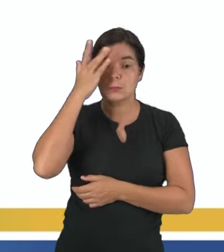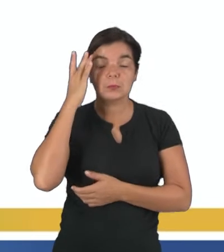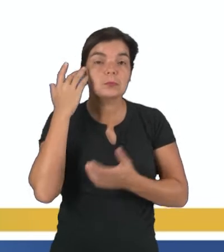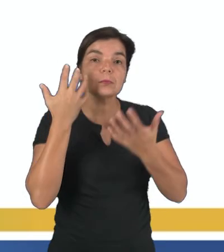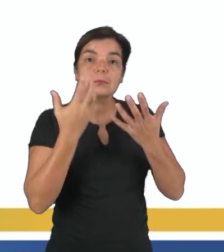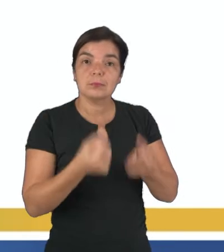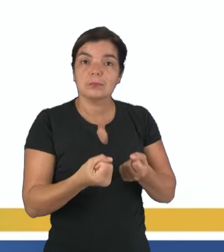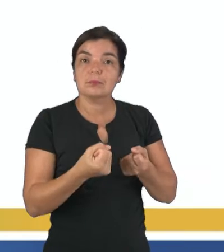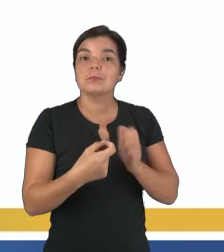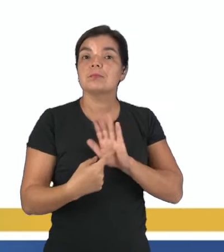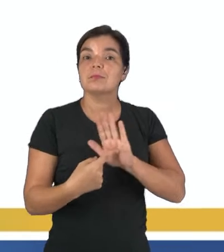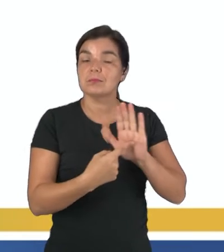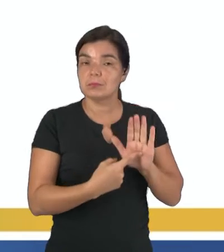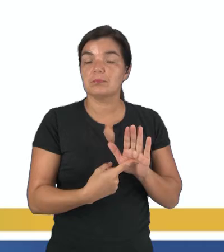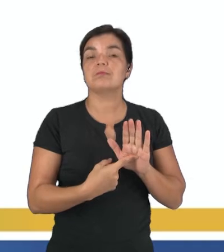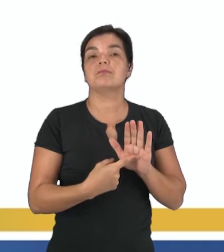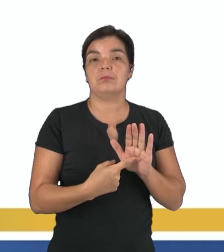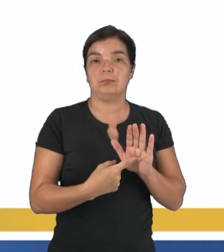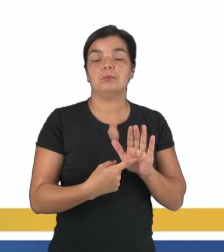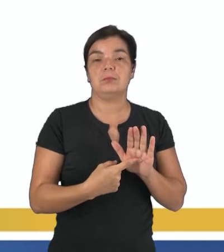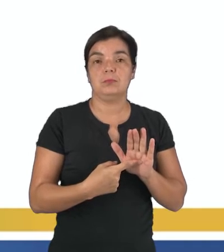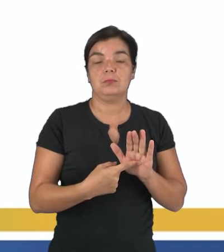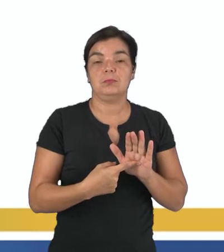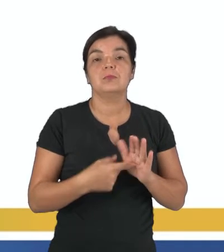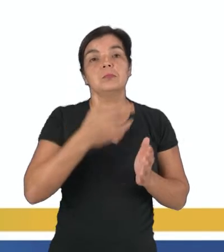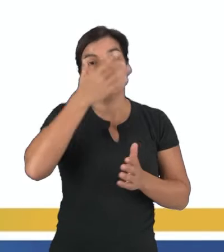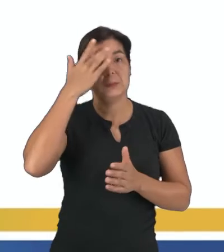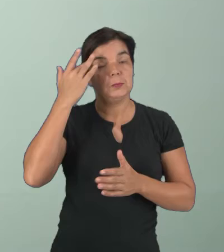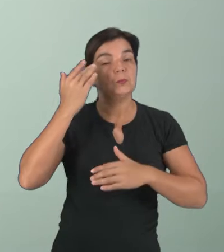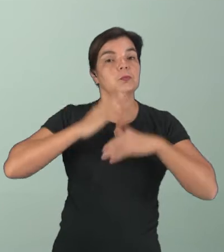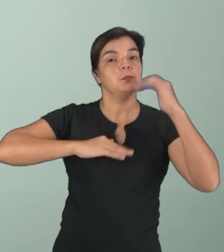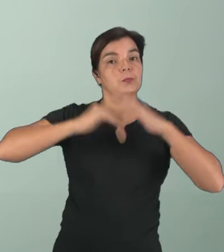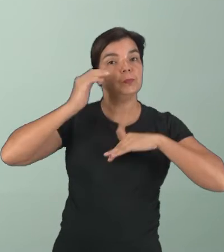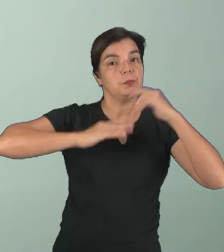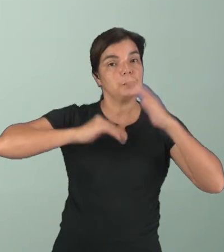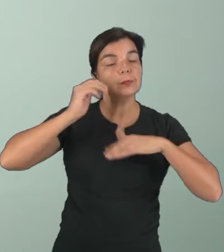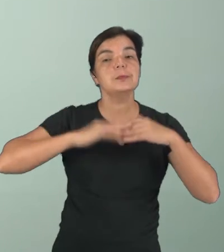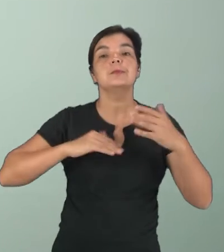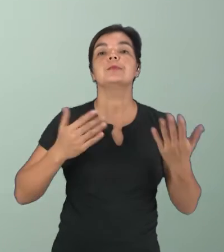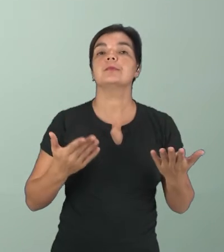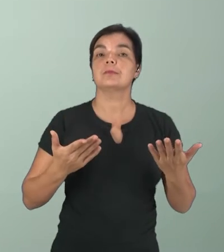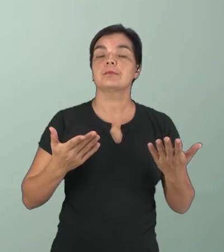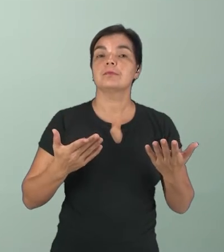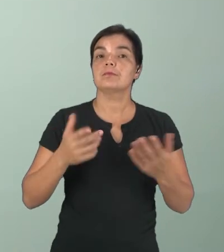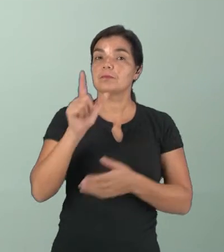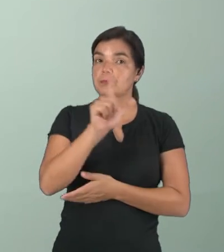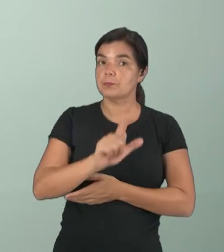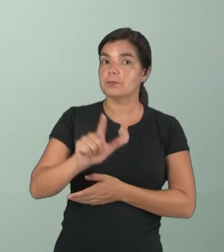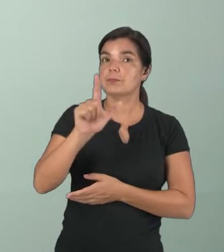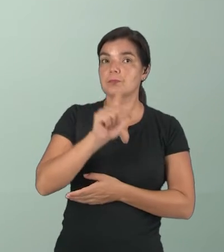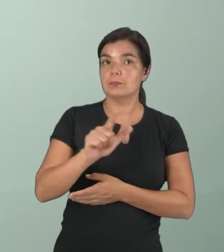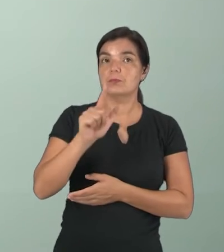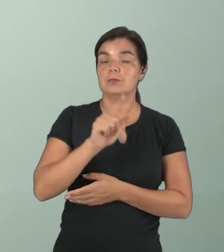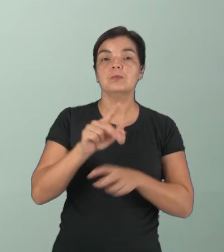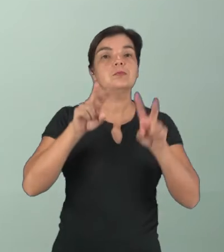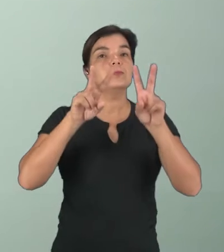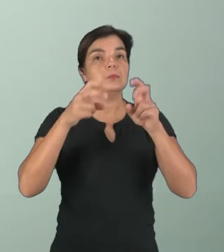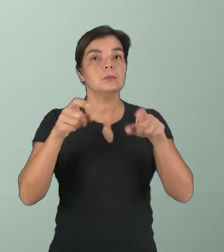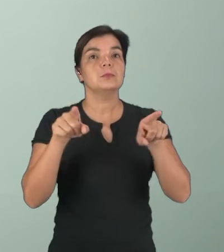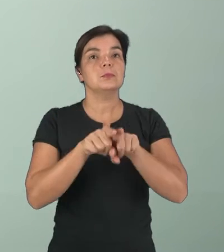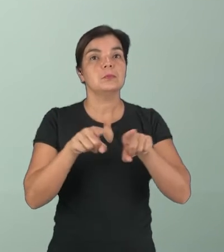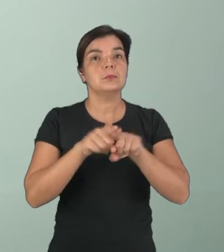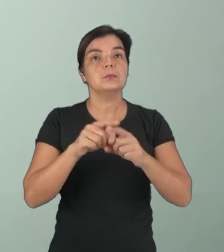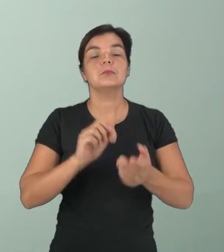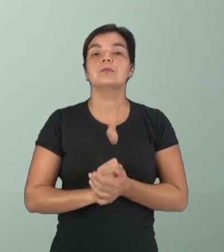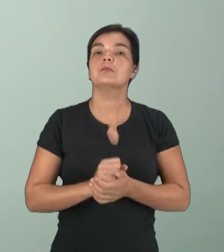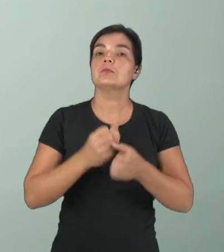vou evidenciar. Vou pegar ali especialistas, ideias especializadas, literaturas especializadas naquele assunto e